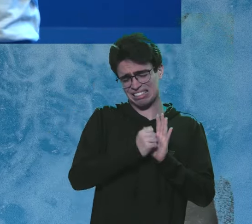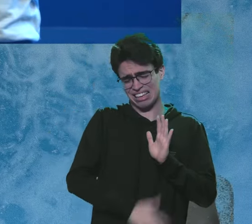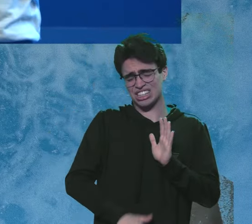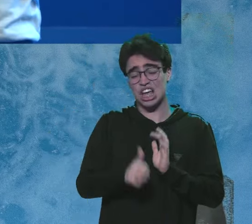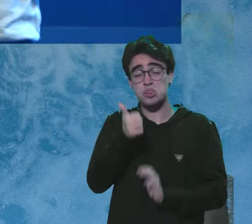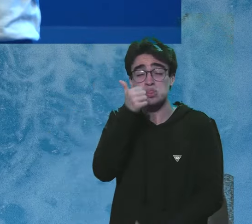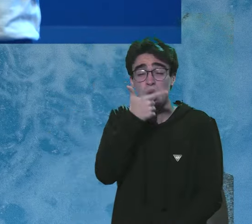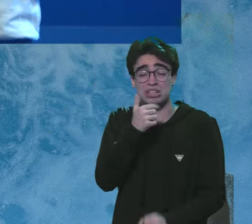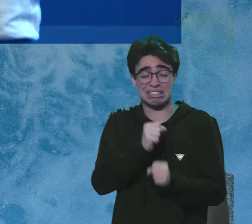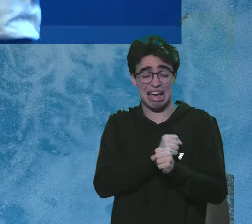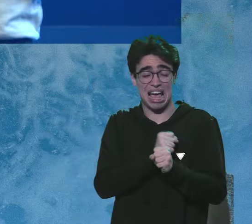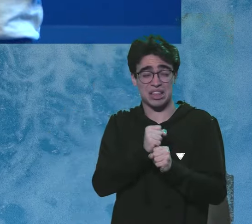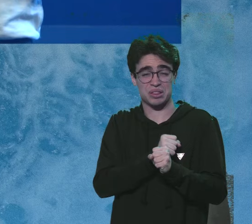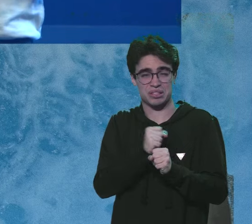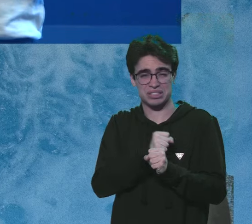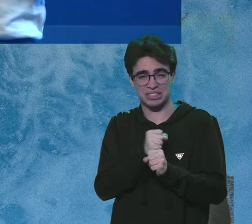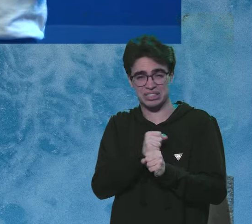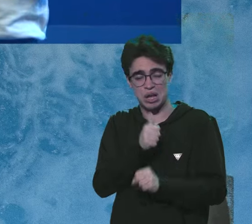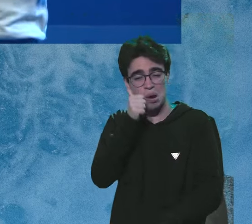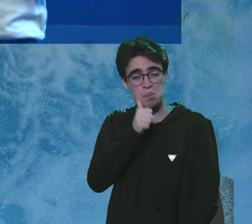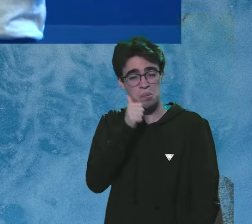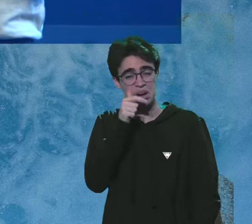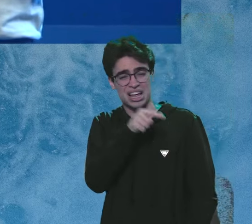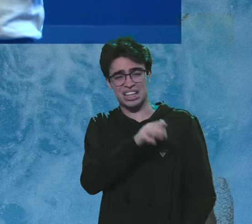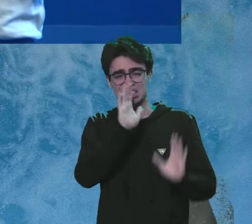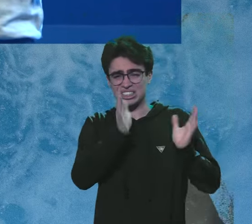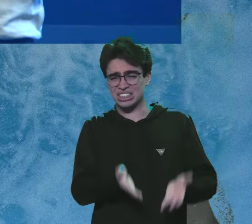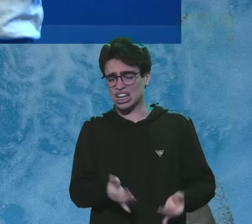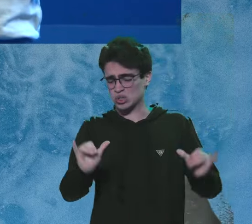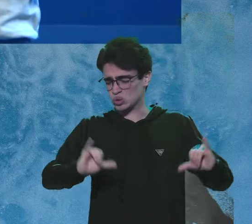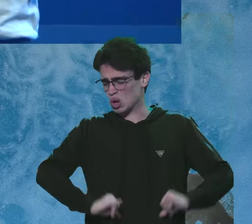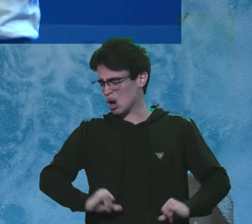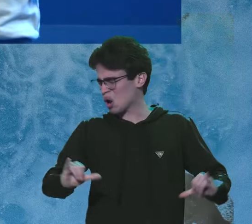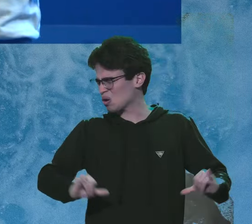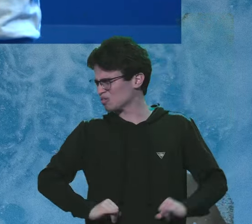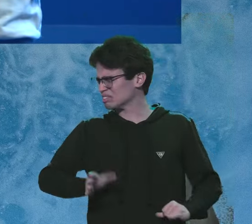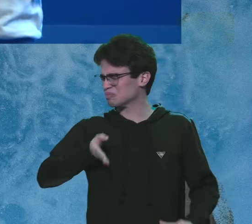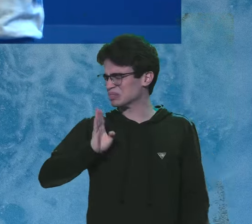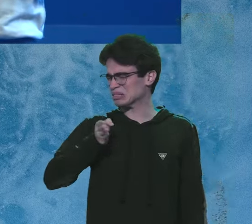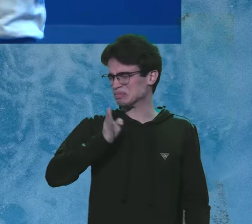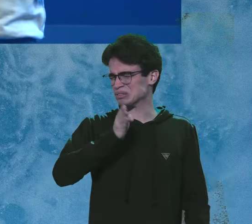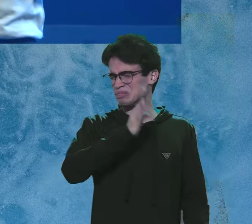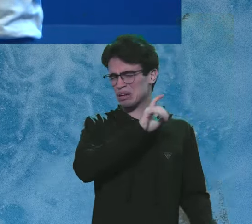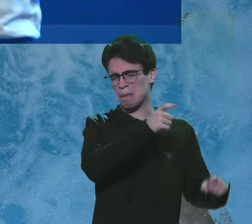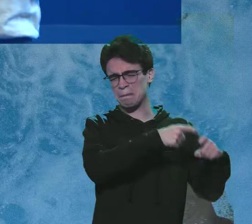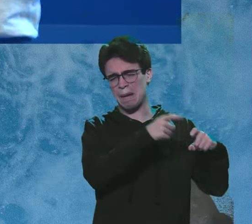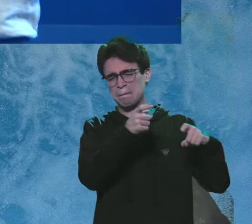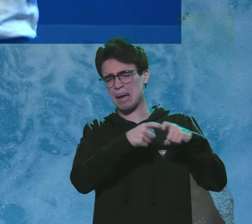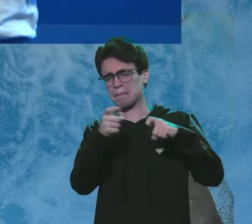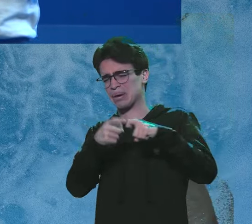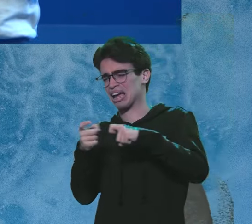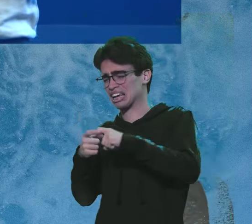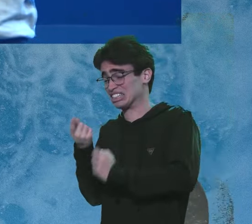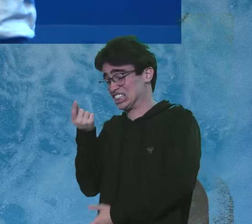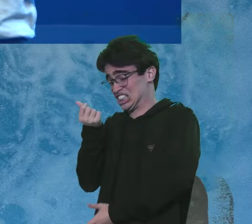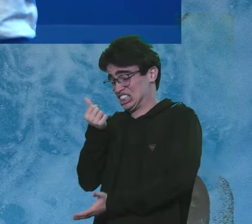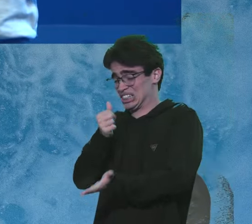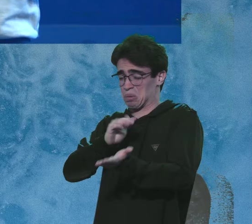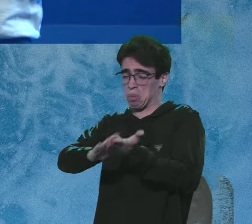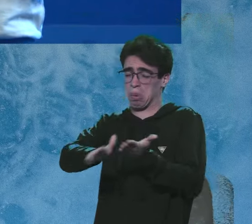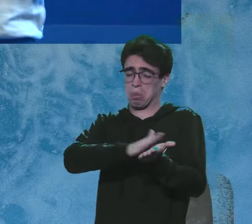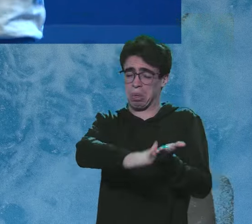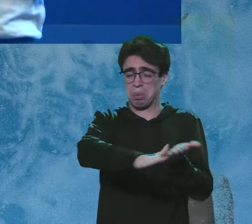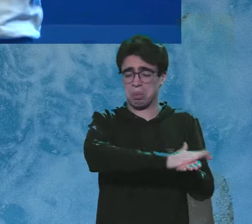anos. Ela havia sofrido muito sob o cuidado de vários médicos e gastara tudo o que